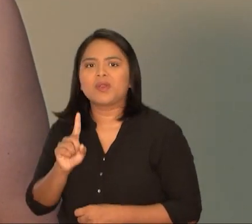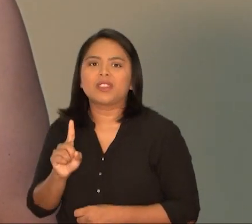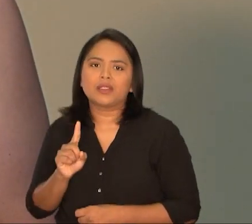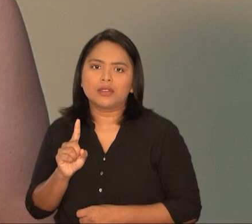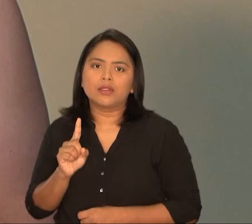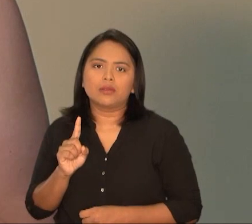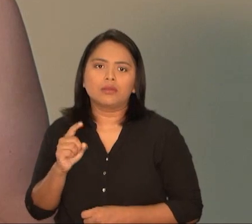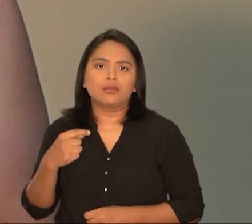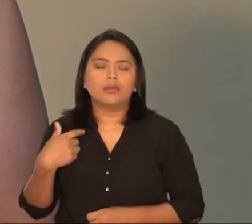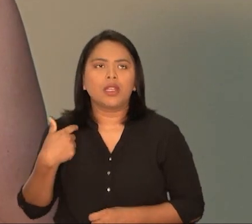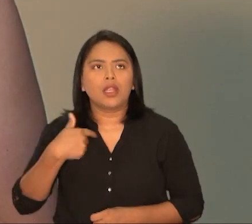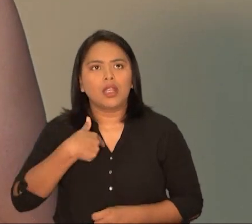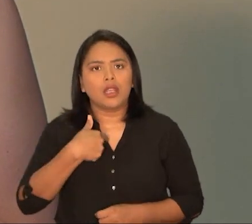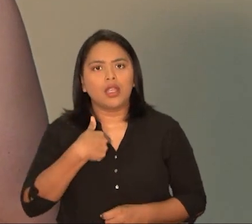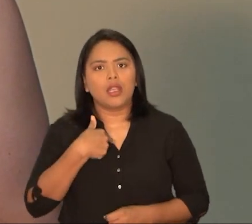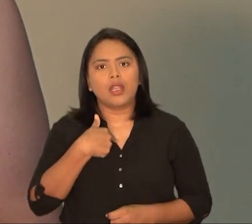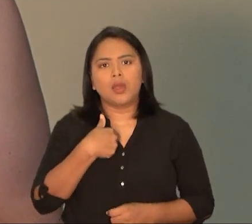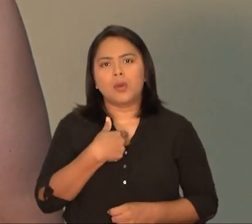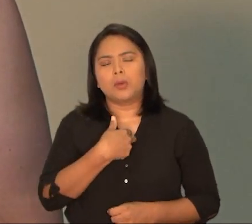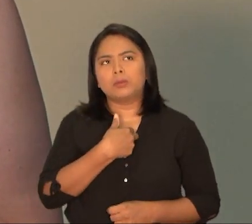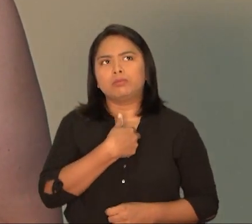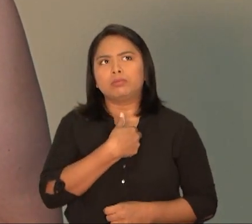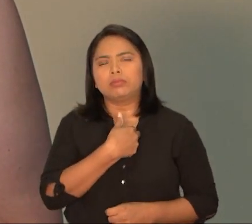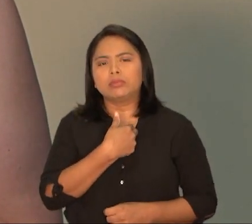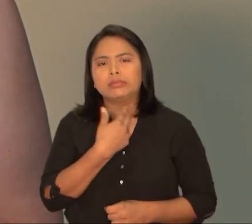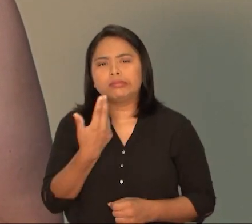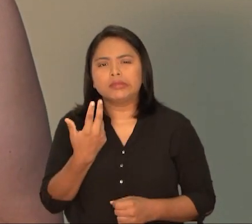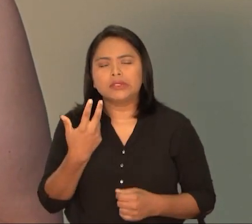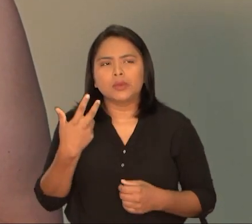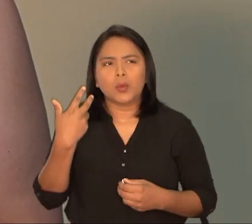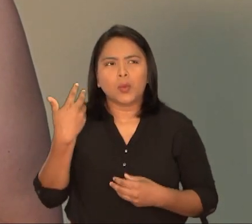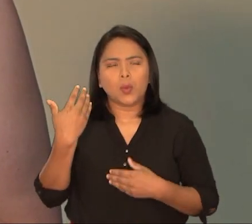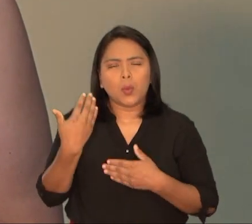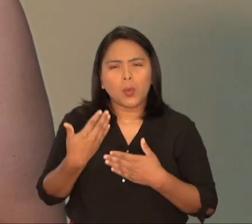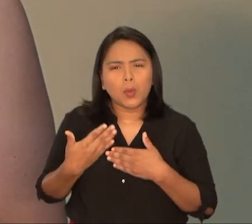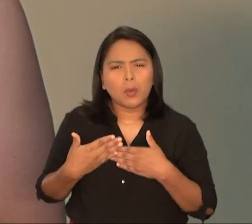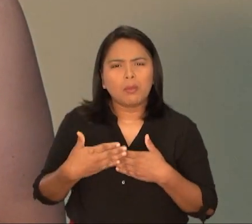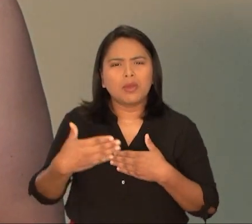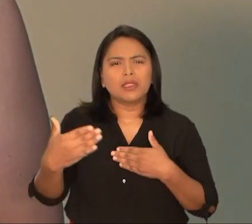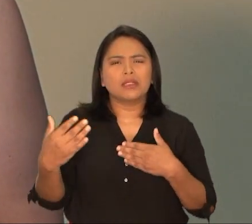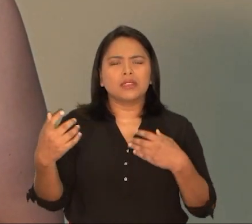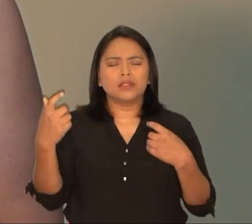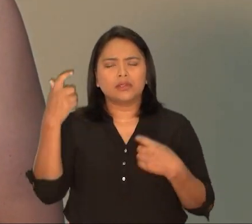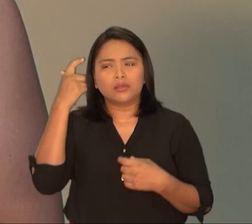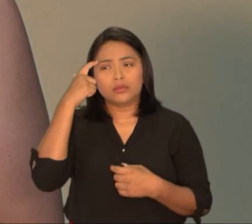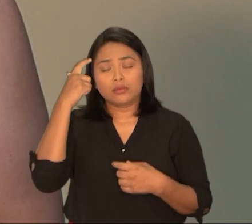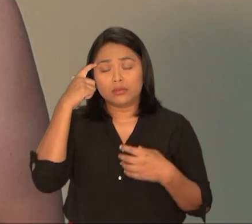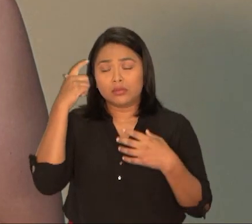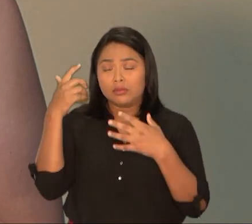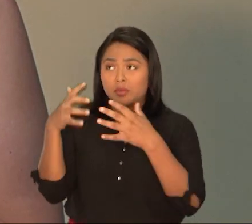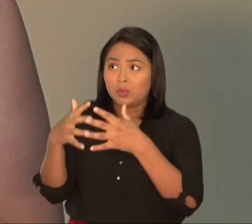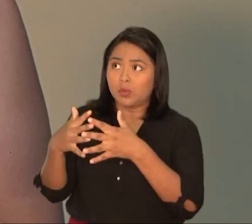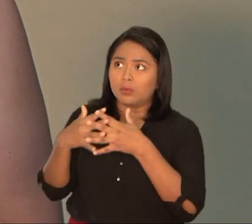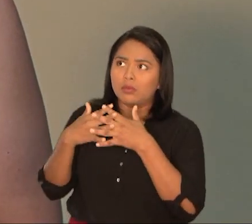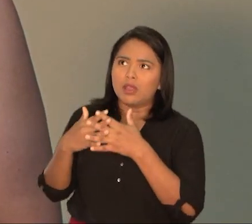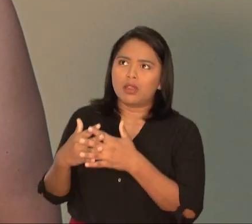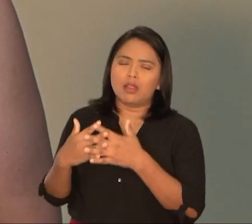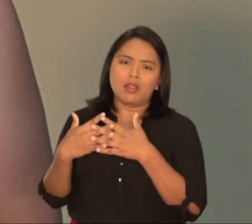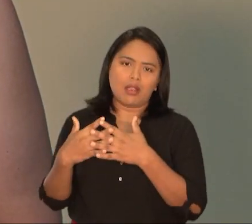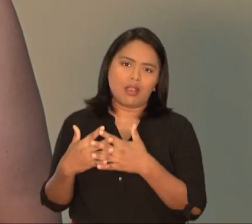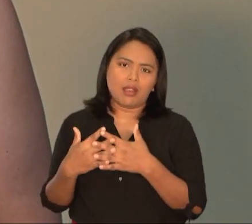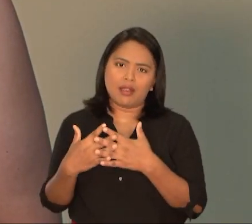de luto, de desconstrução de tudo aquilo que toda mãe planeja para um filho.